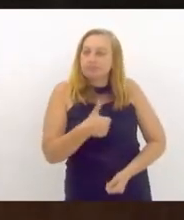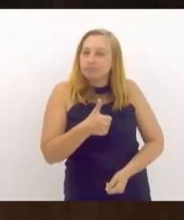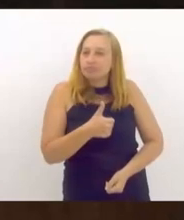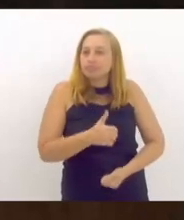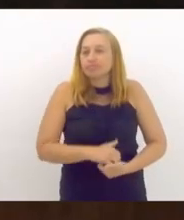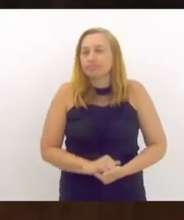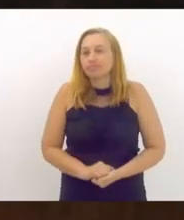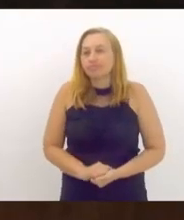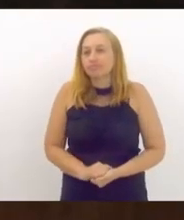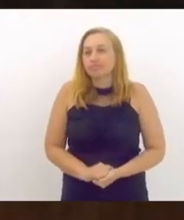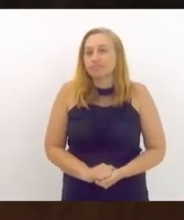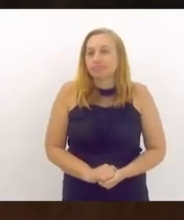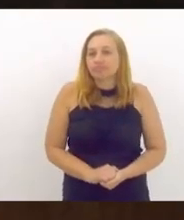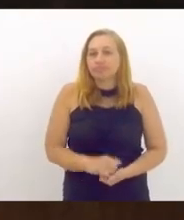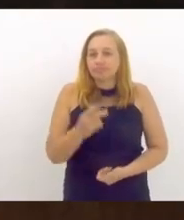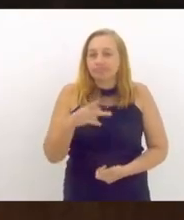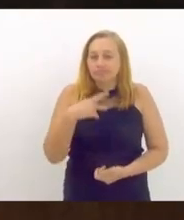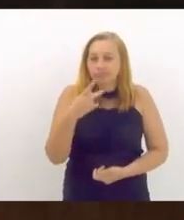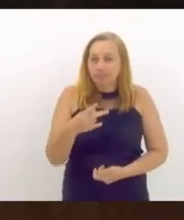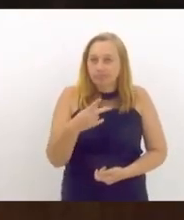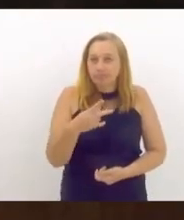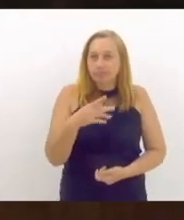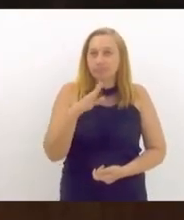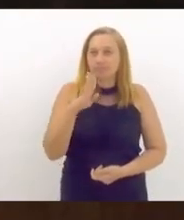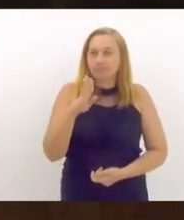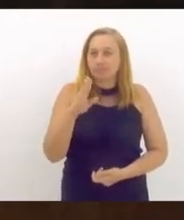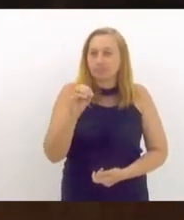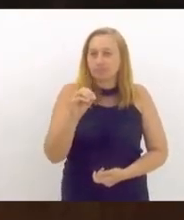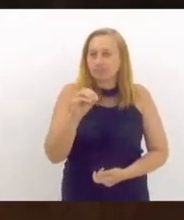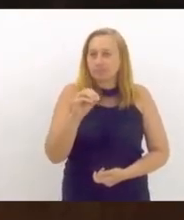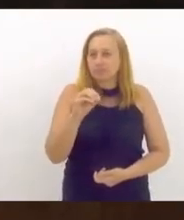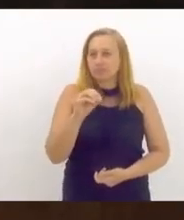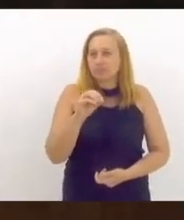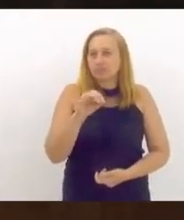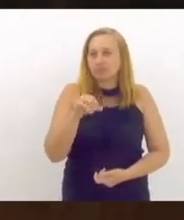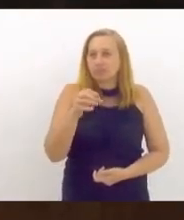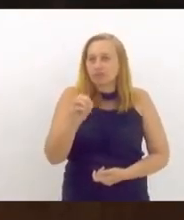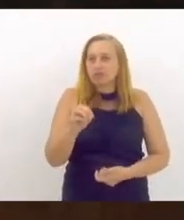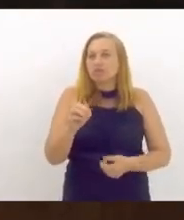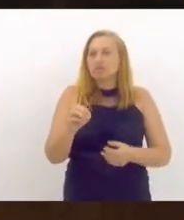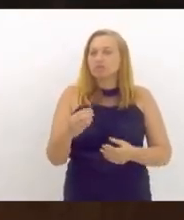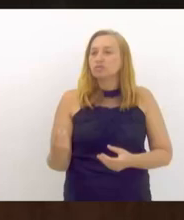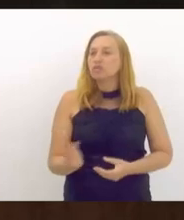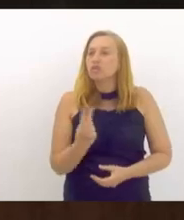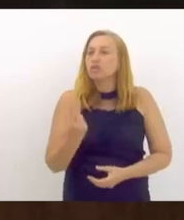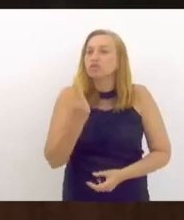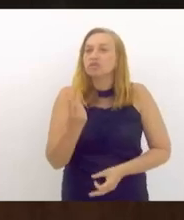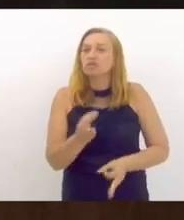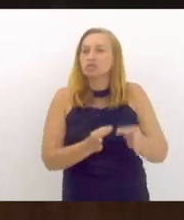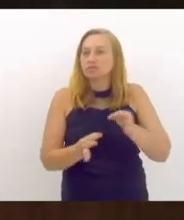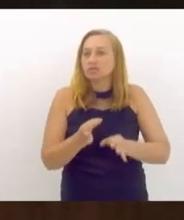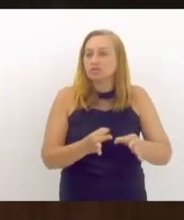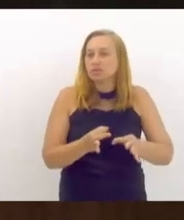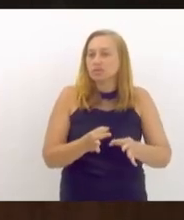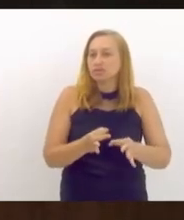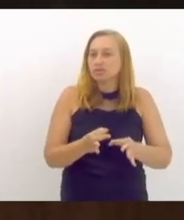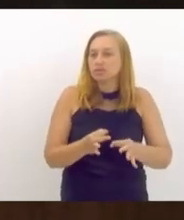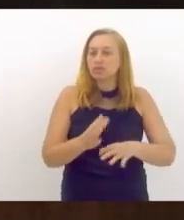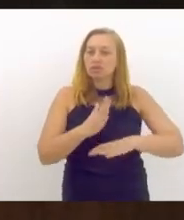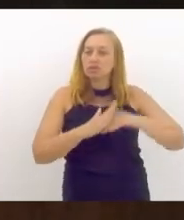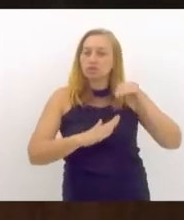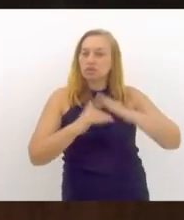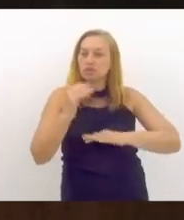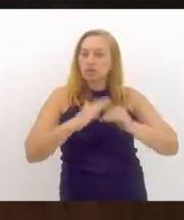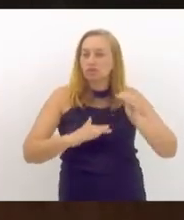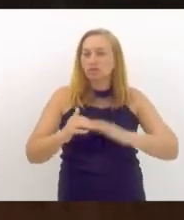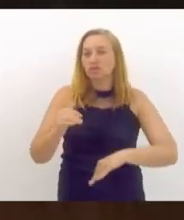é afirmar que, no bojo desse programa de valorização das e dos profissionais de